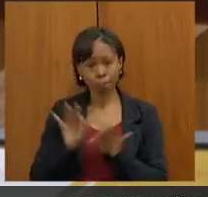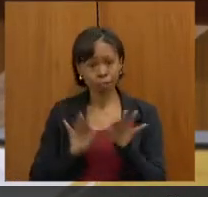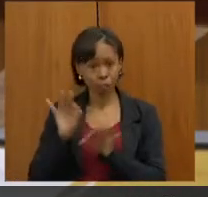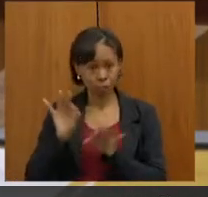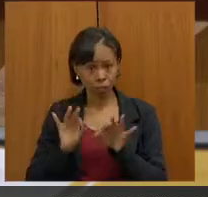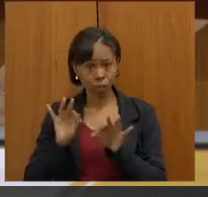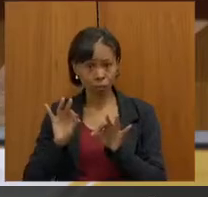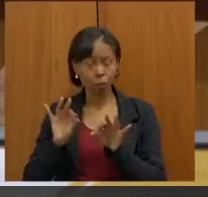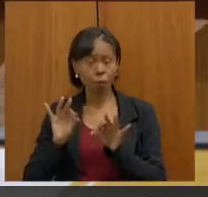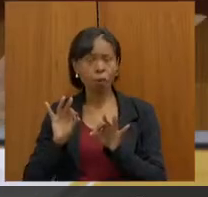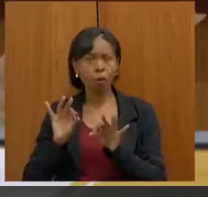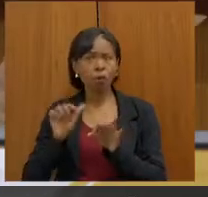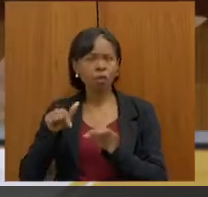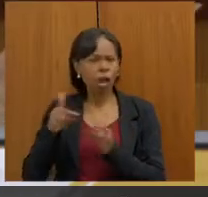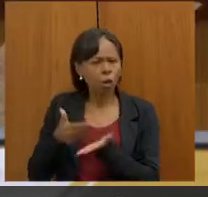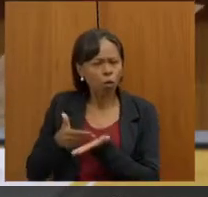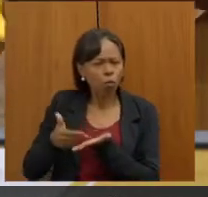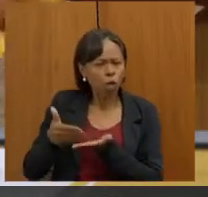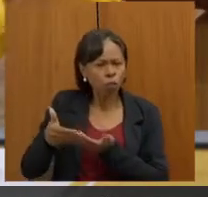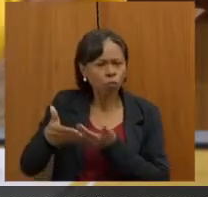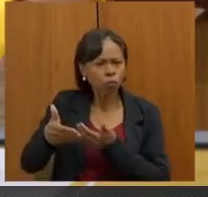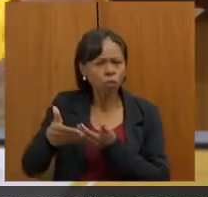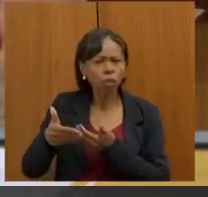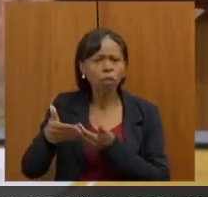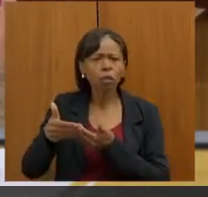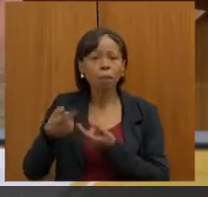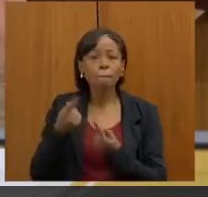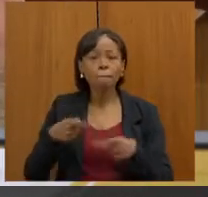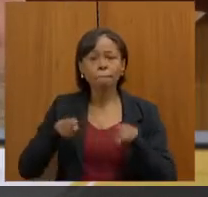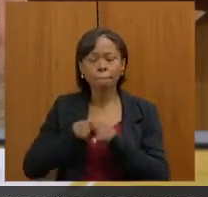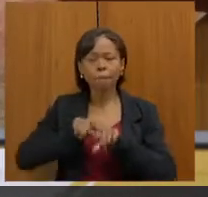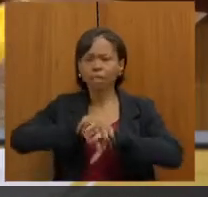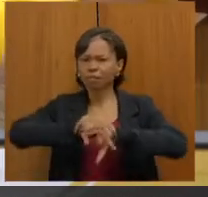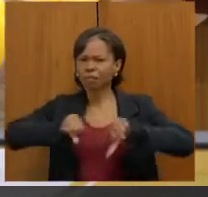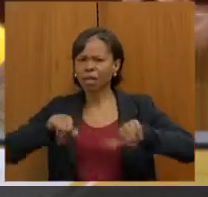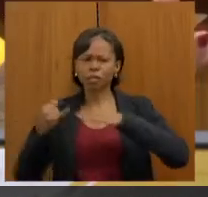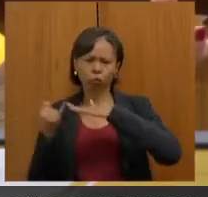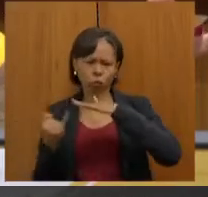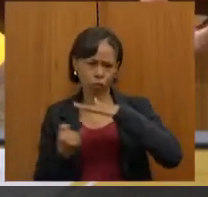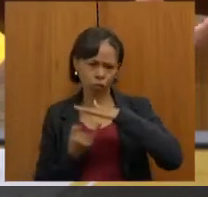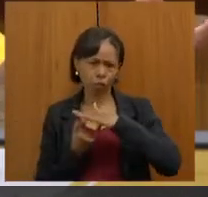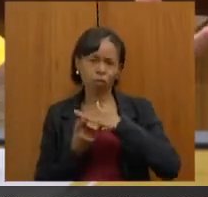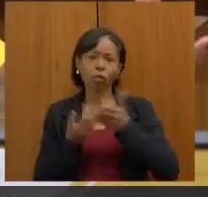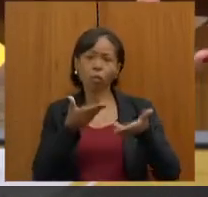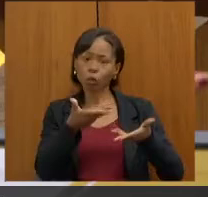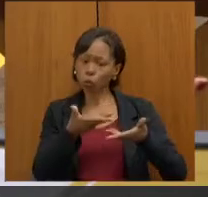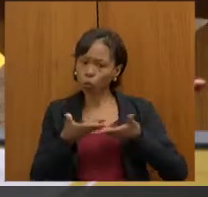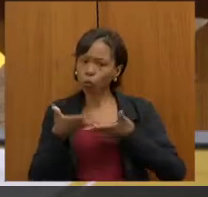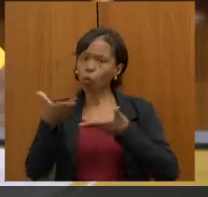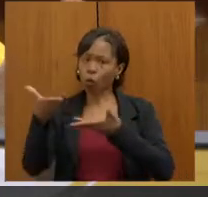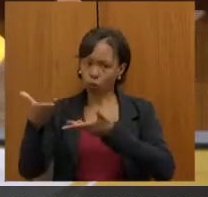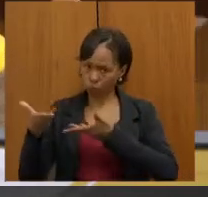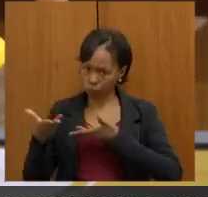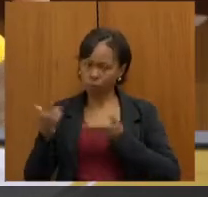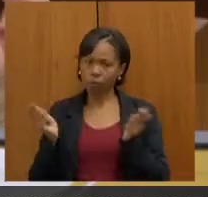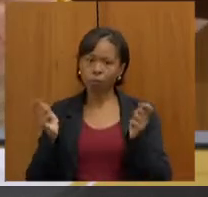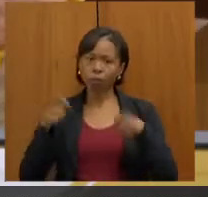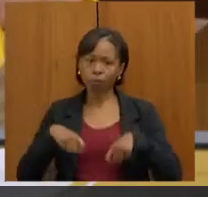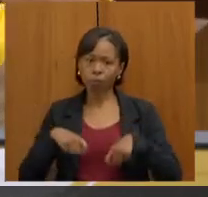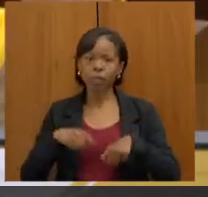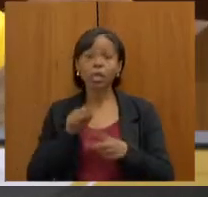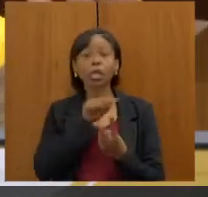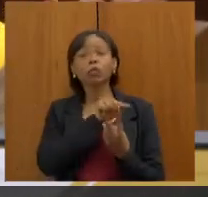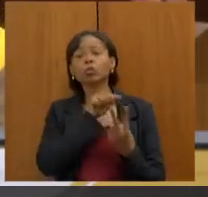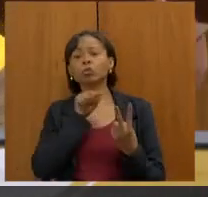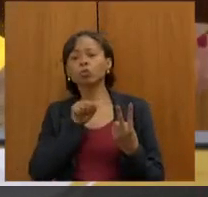que terá início agora com a parceria de várias instituições estão convidados como eu já retirei e